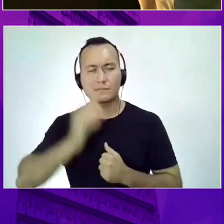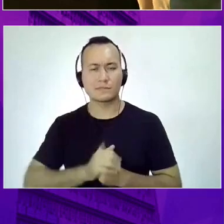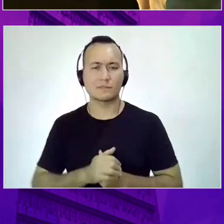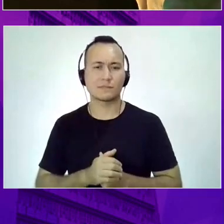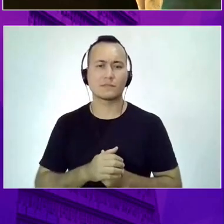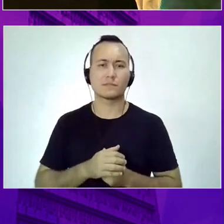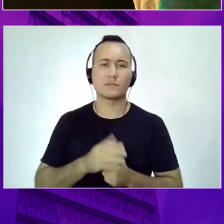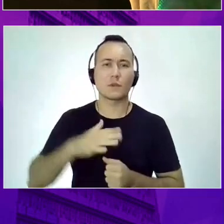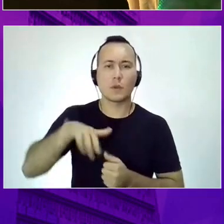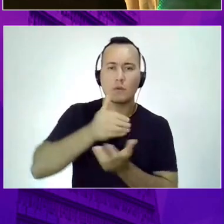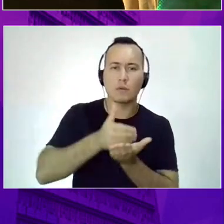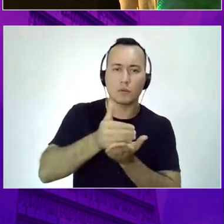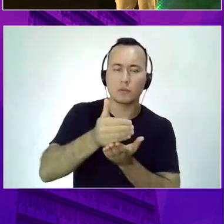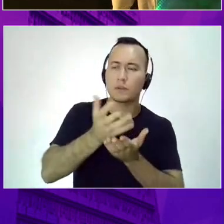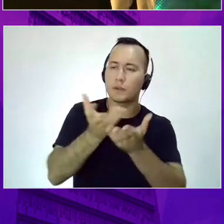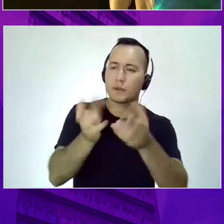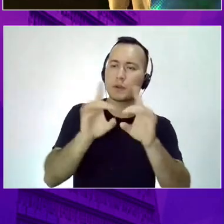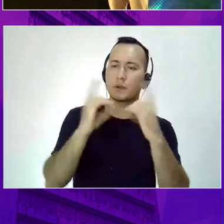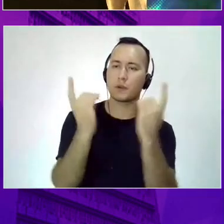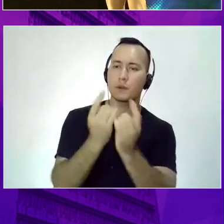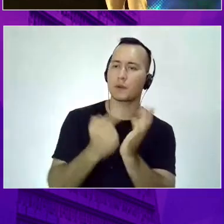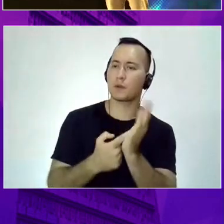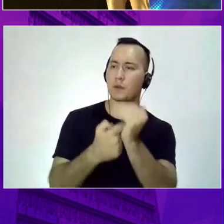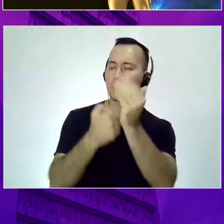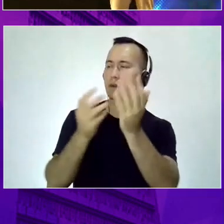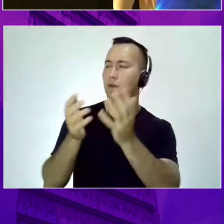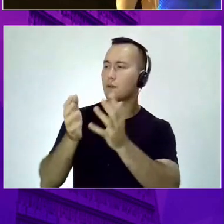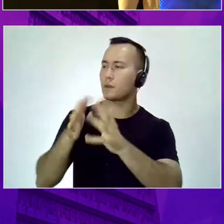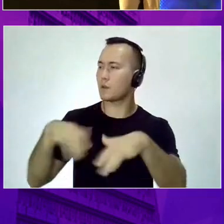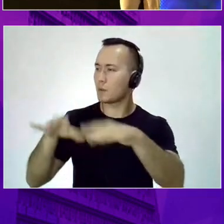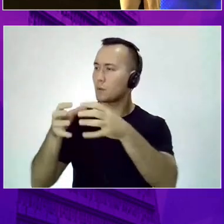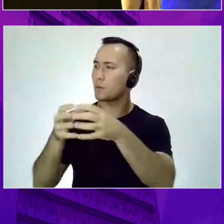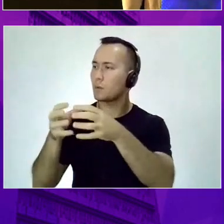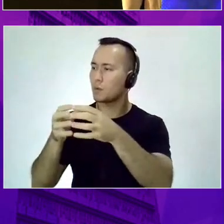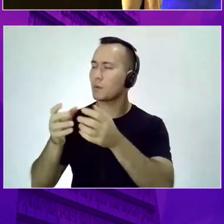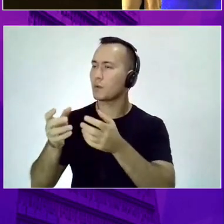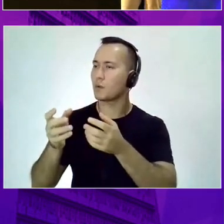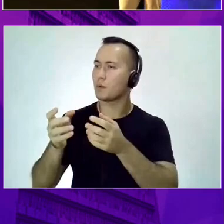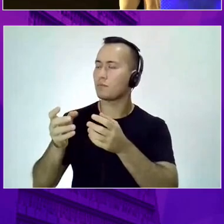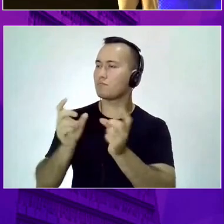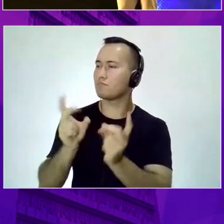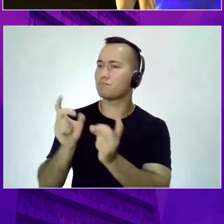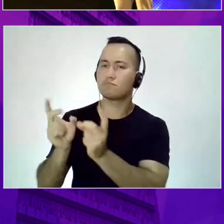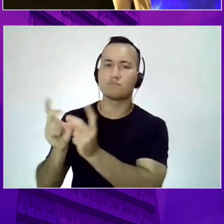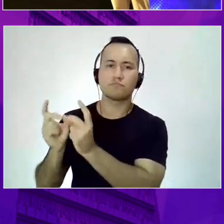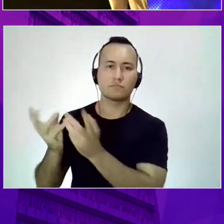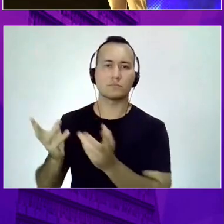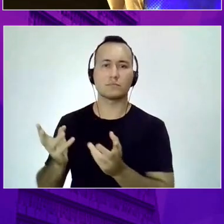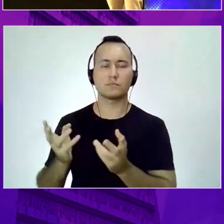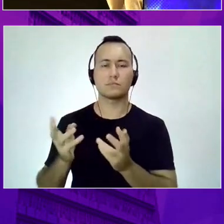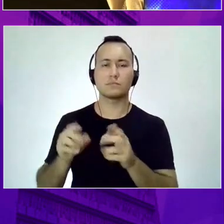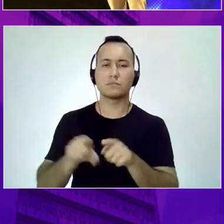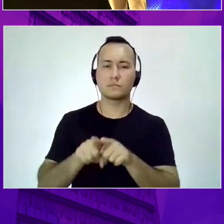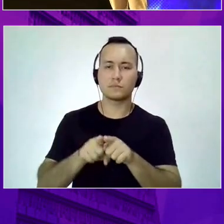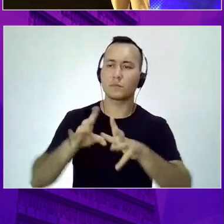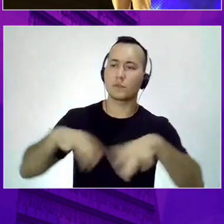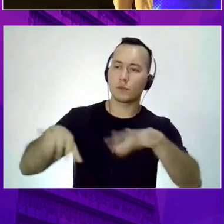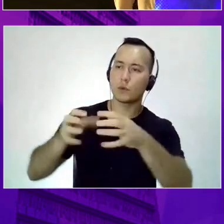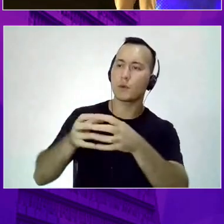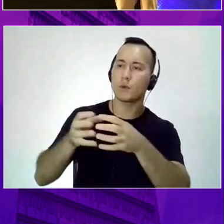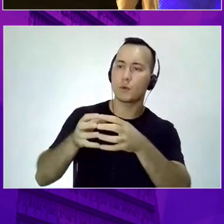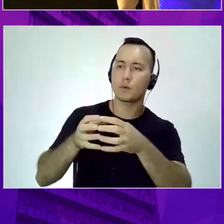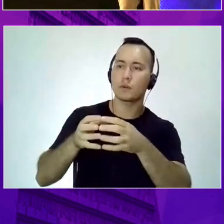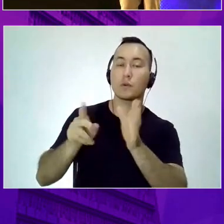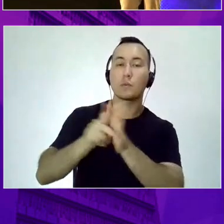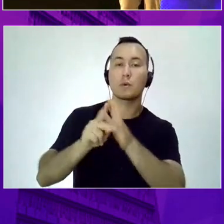com colaboradores CLT do Sem Parar, a gente trabalhou com 3 consultorias juntas, com diferentes tecnologias